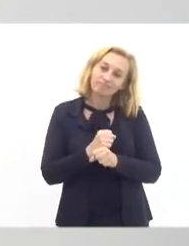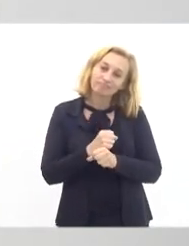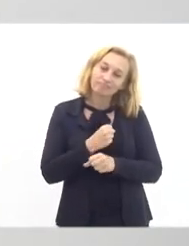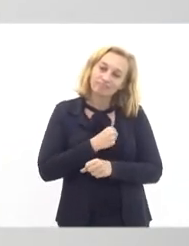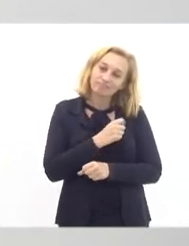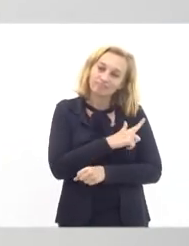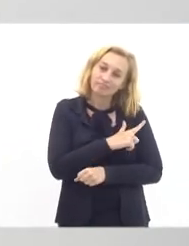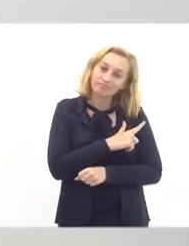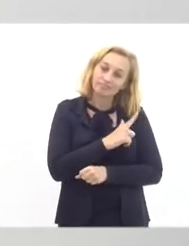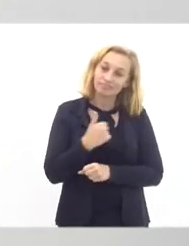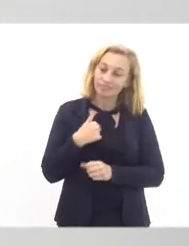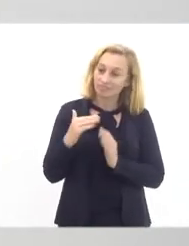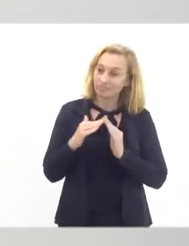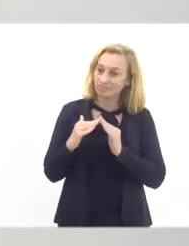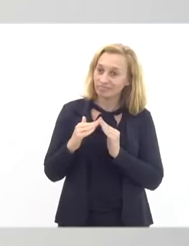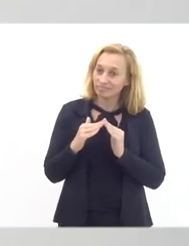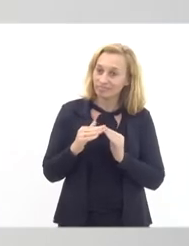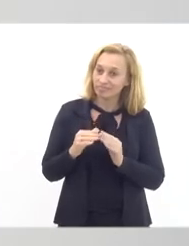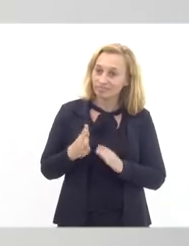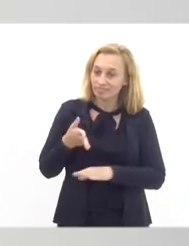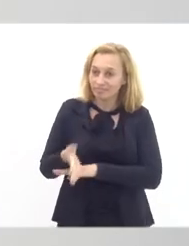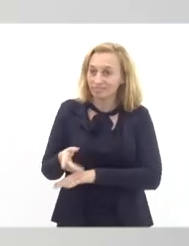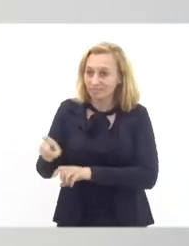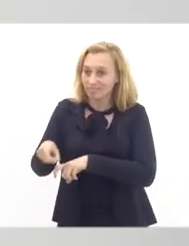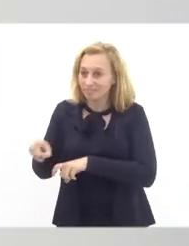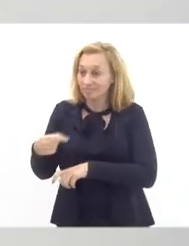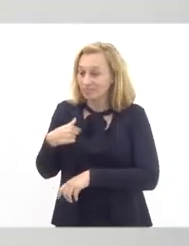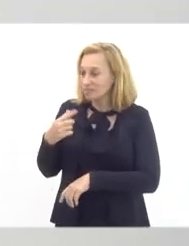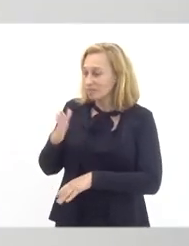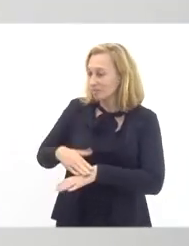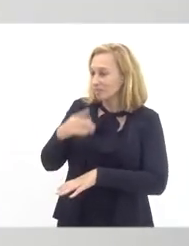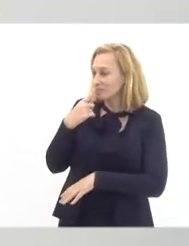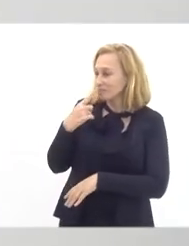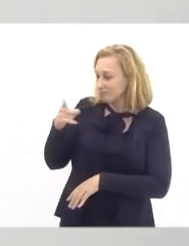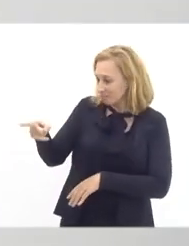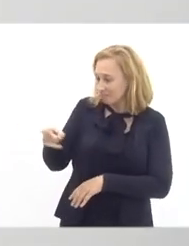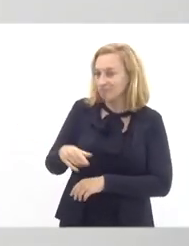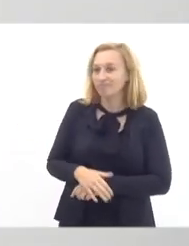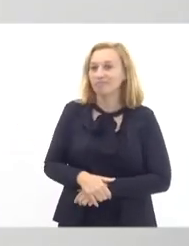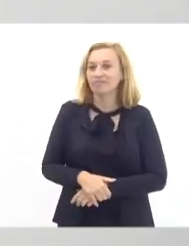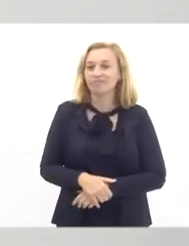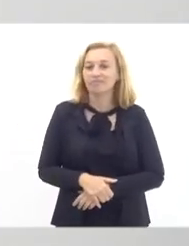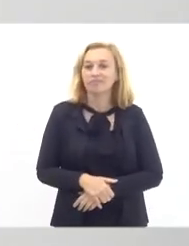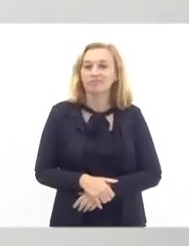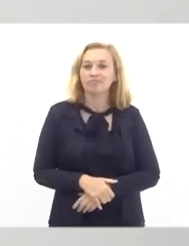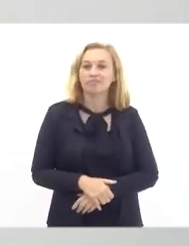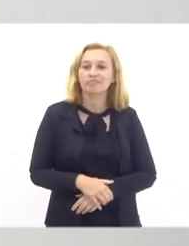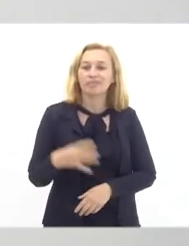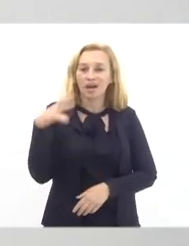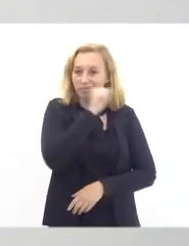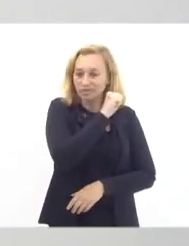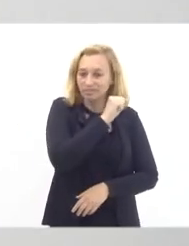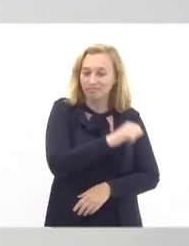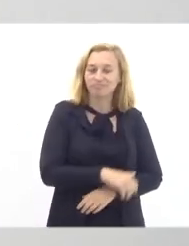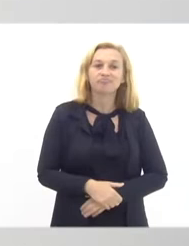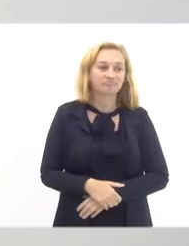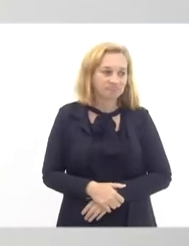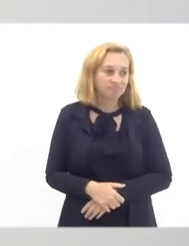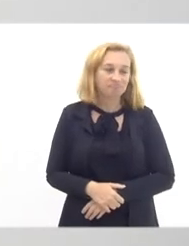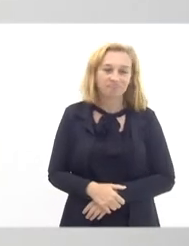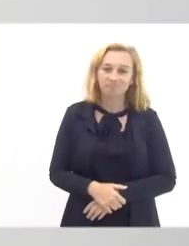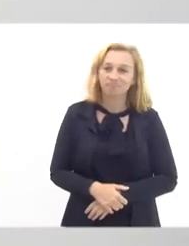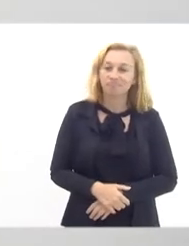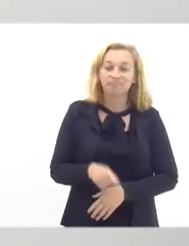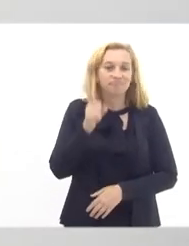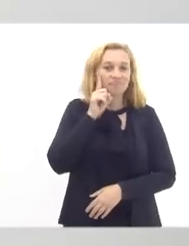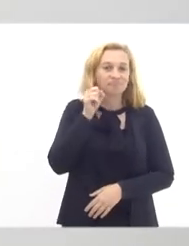estou lá do lado. Precisa chegar na fazenda, eu sou o mais perto aqui também, que chega lá com muita facilidade, né? Estou ali, passo